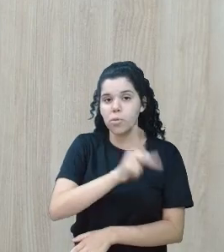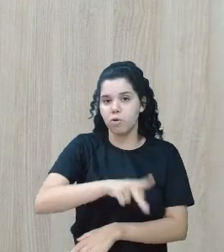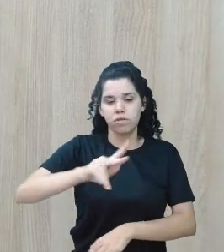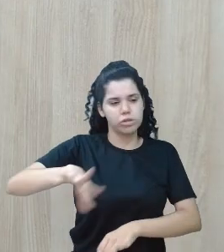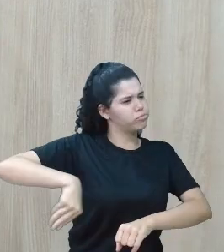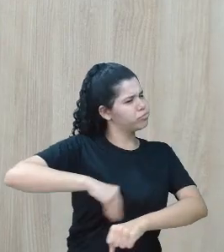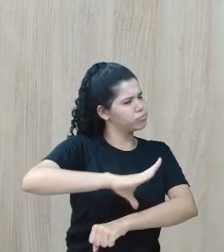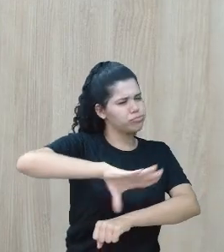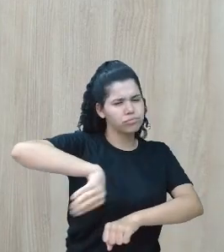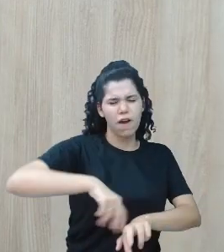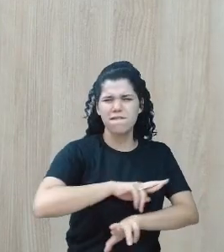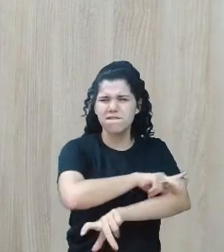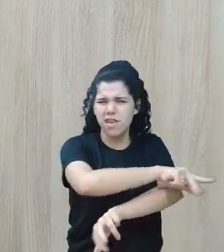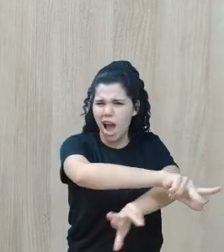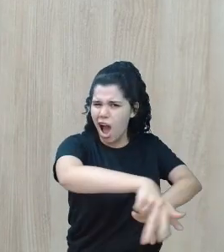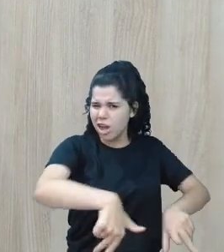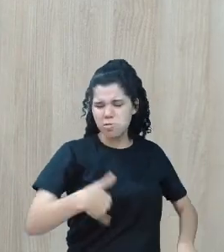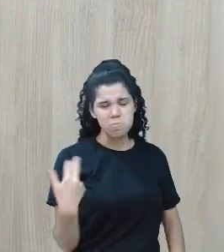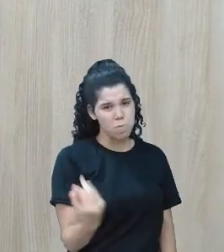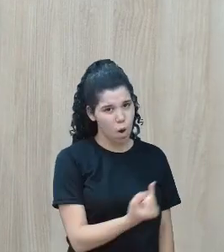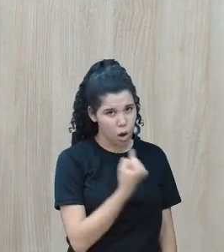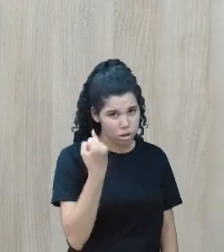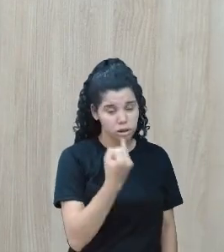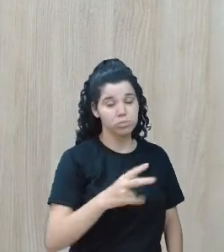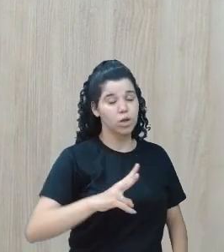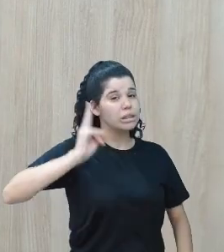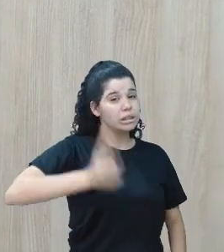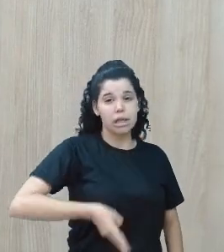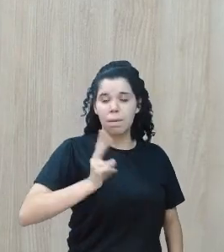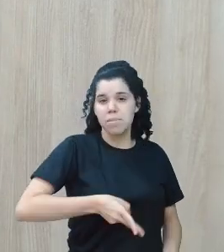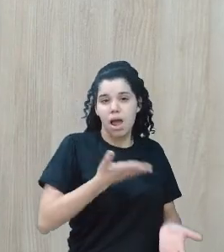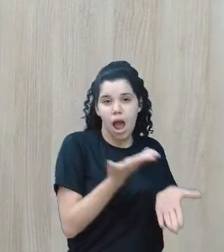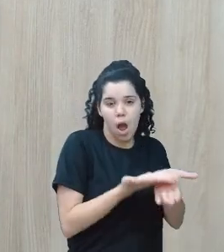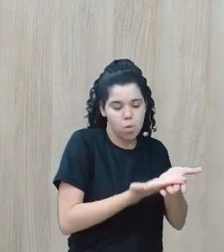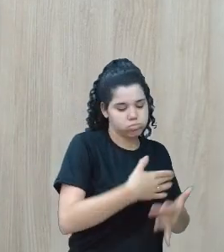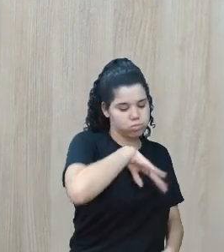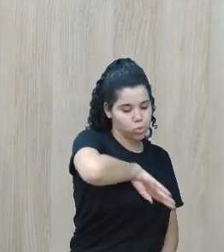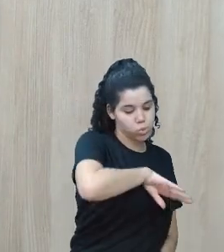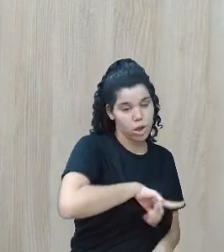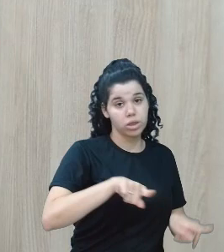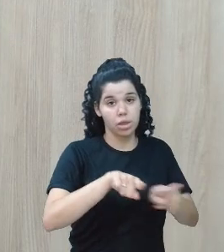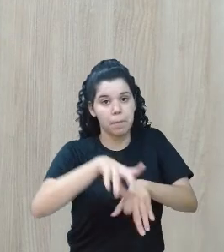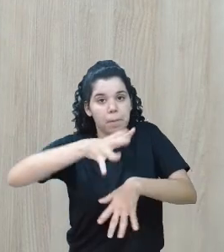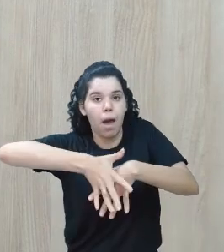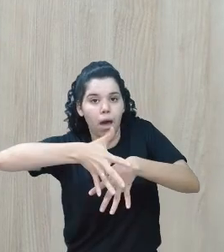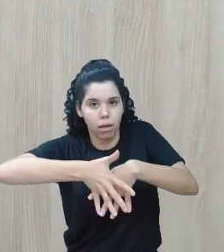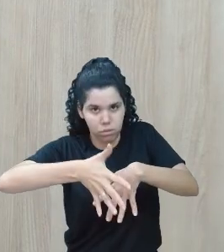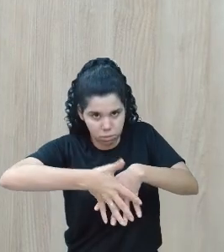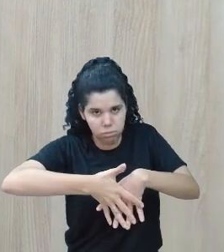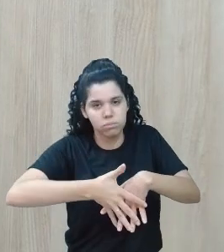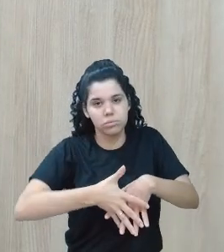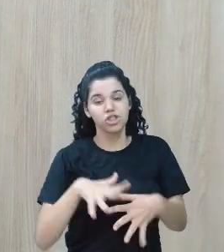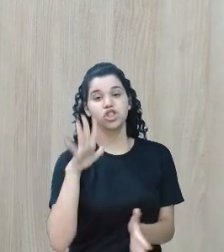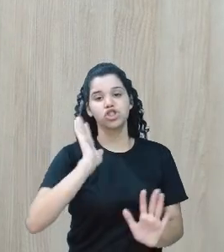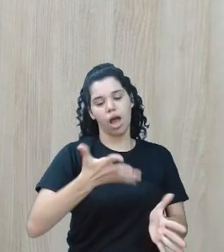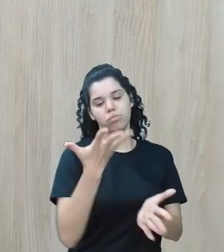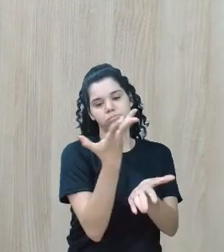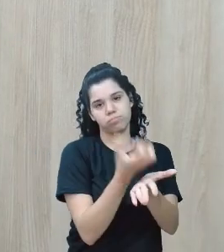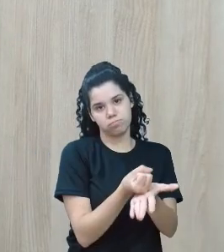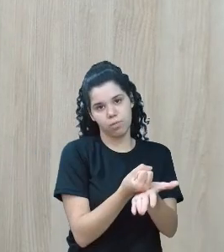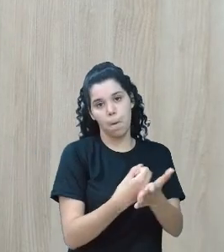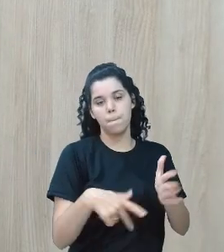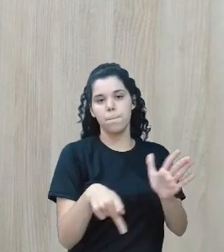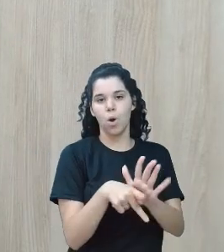dicas preciosíssimas. Então, todas as nossas aulas, tanto de língua portuguesa como de matemática, elas estão gravadas no